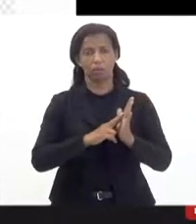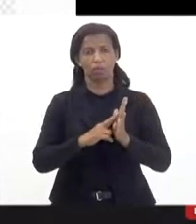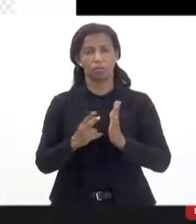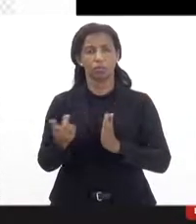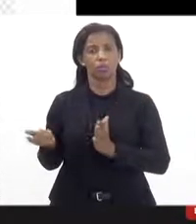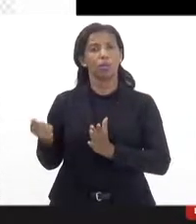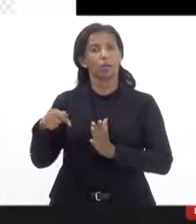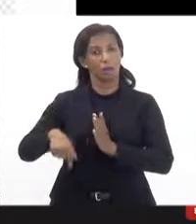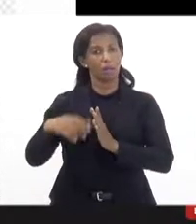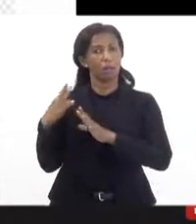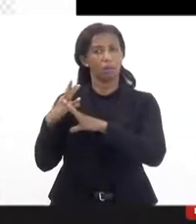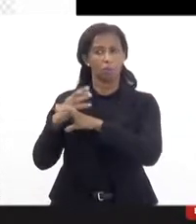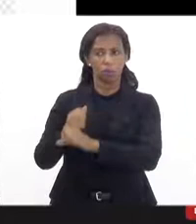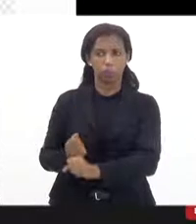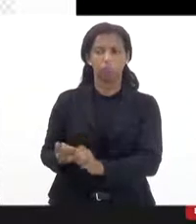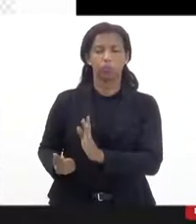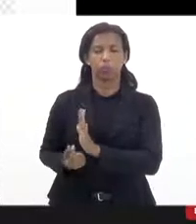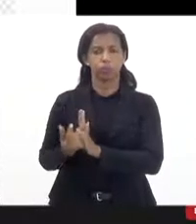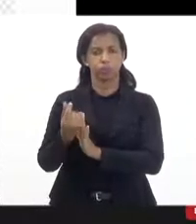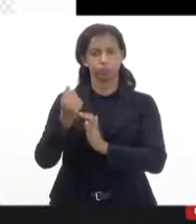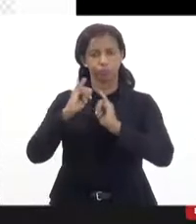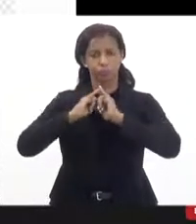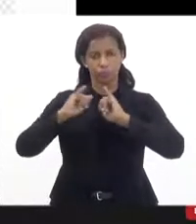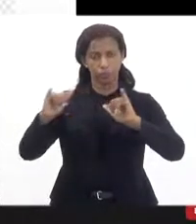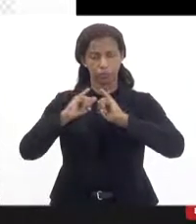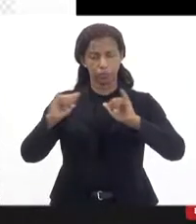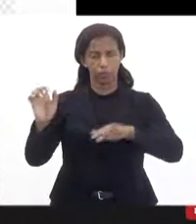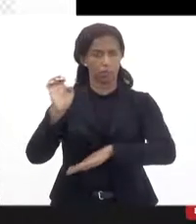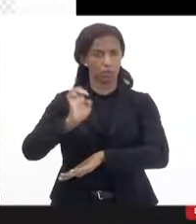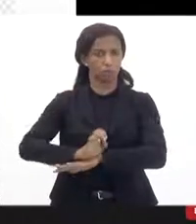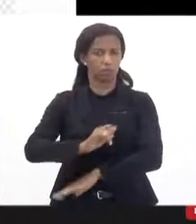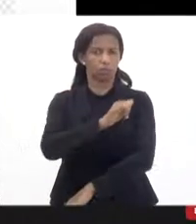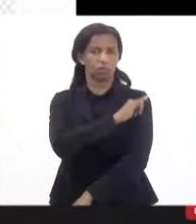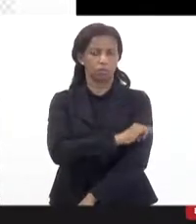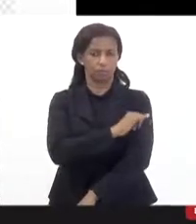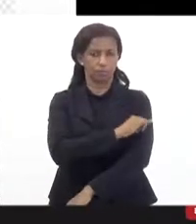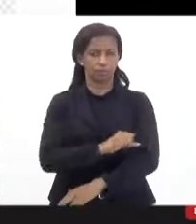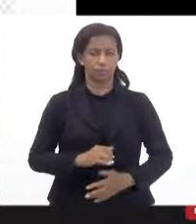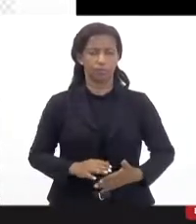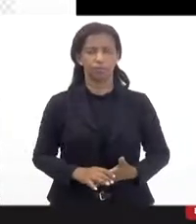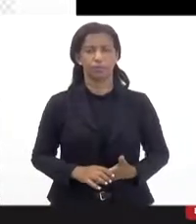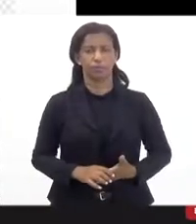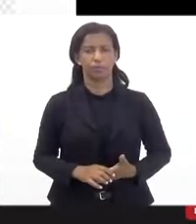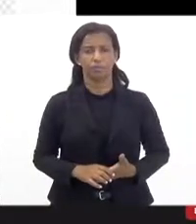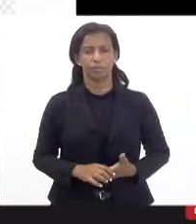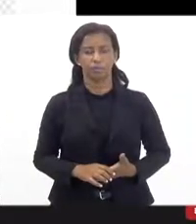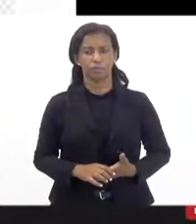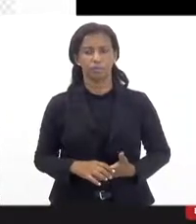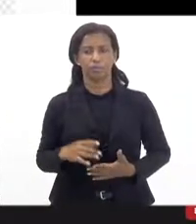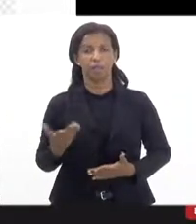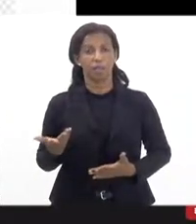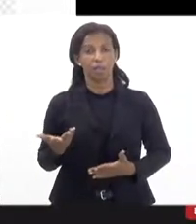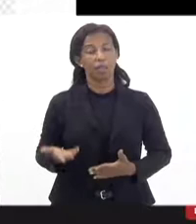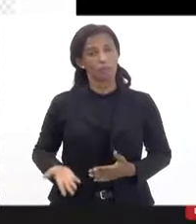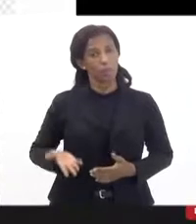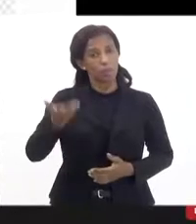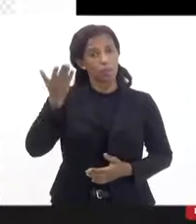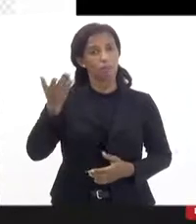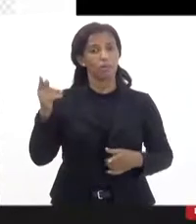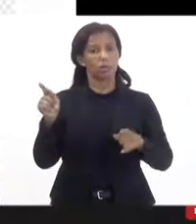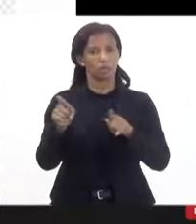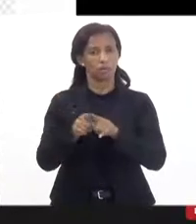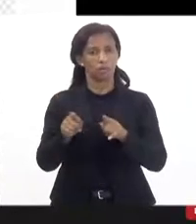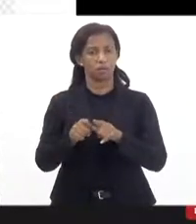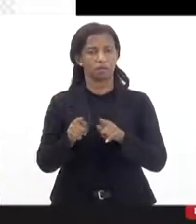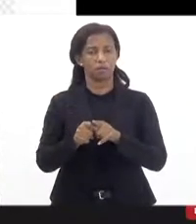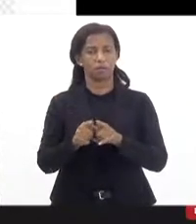e, no nosso caso, Rio de Janeiro. Né? A gente iria aumentar